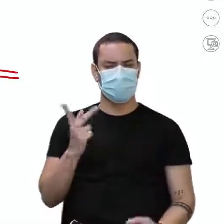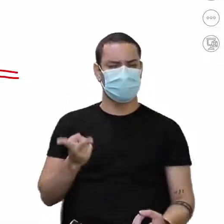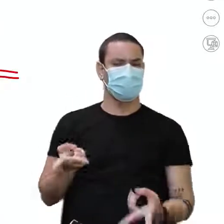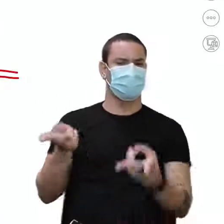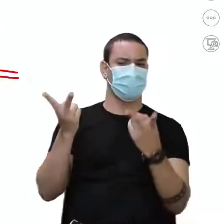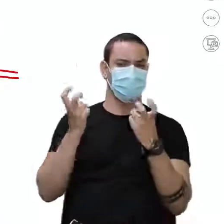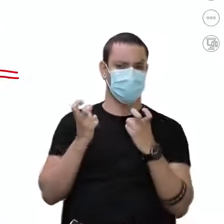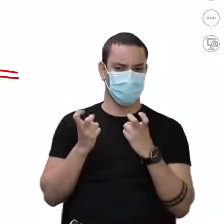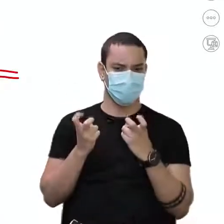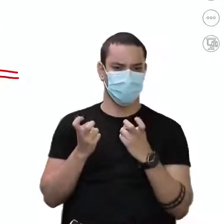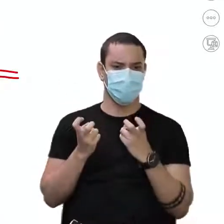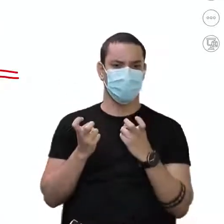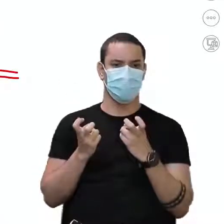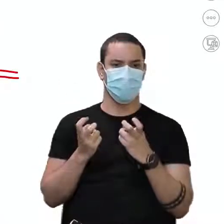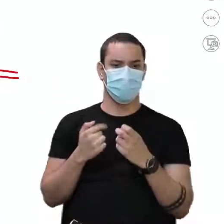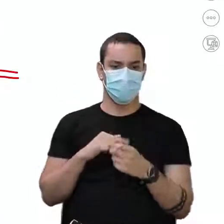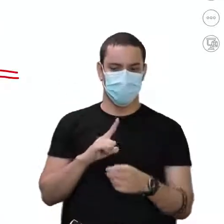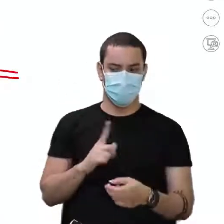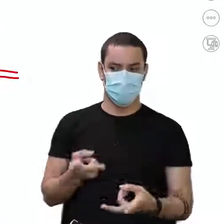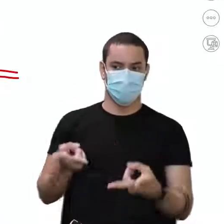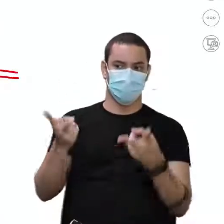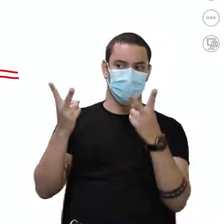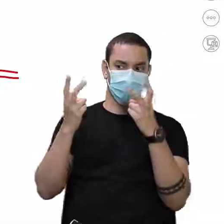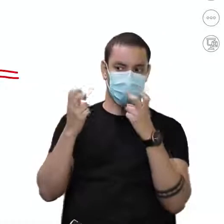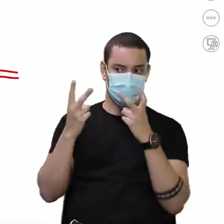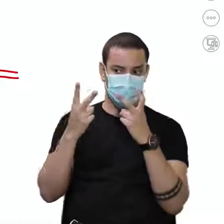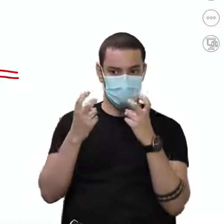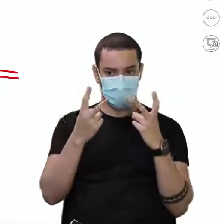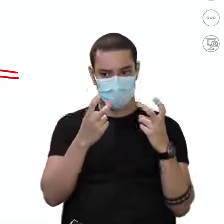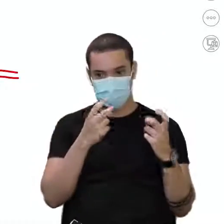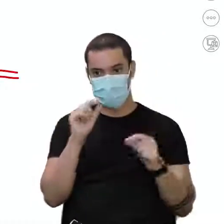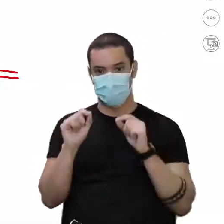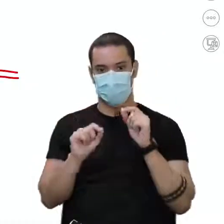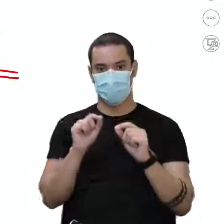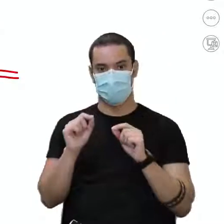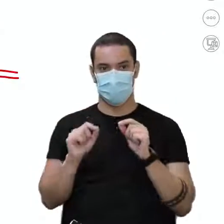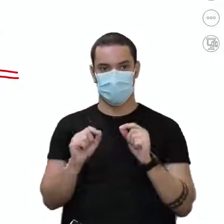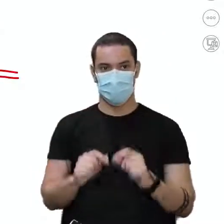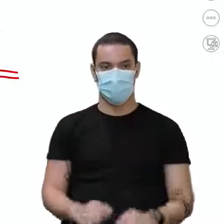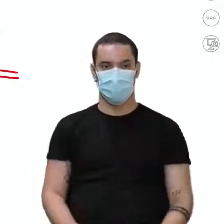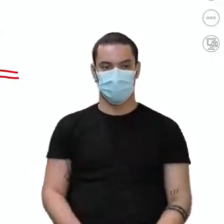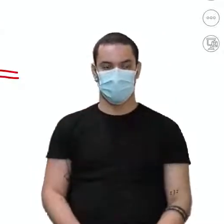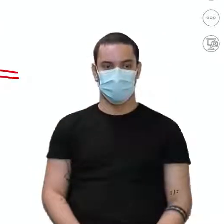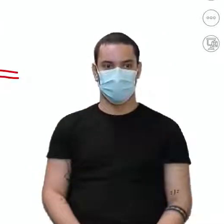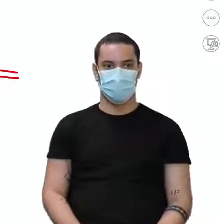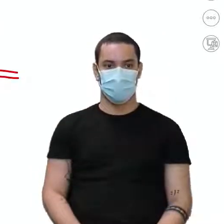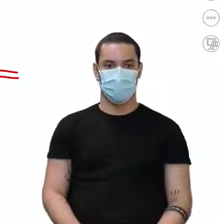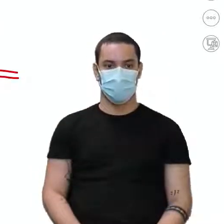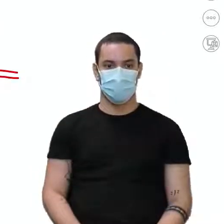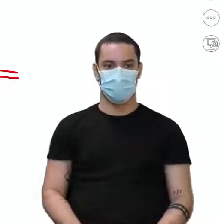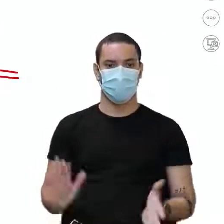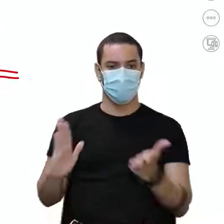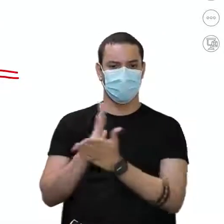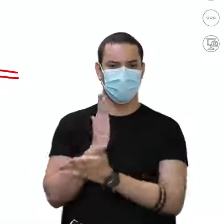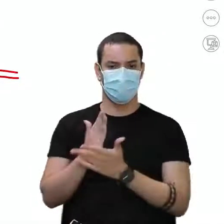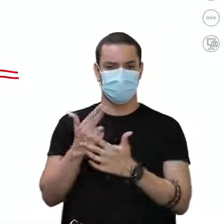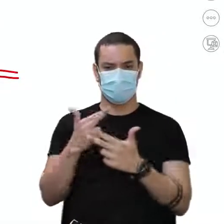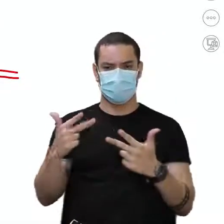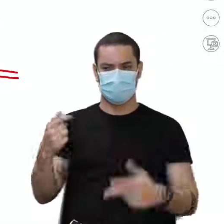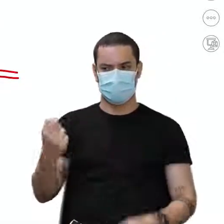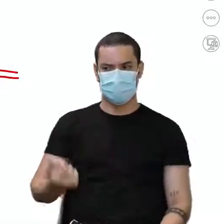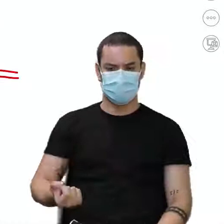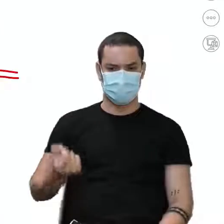notado, I have been noticing, eu tenho notado, eu ando notando. Ficaria melhor, eu ando notando algumas coisas